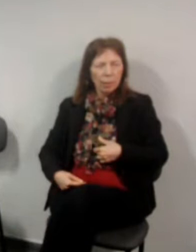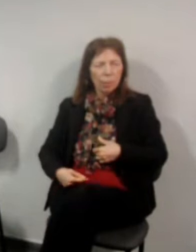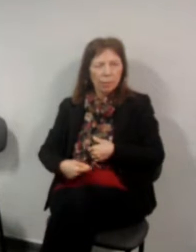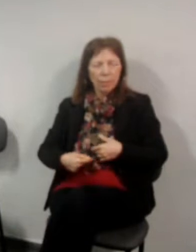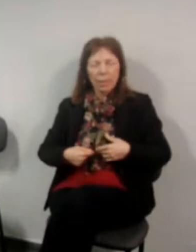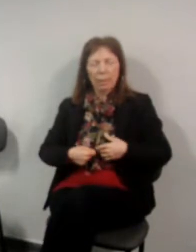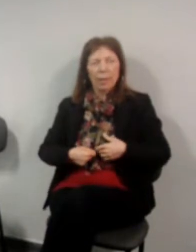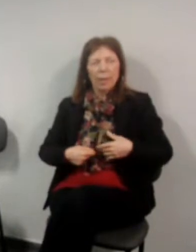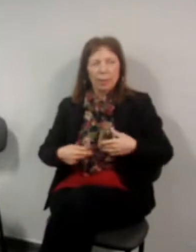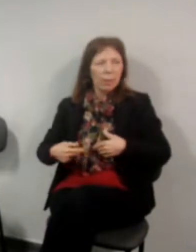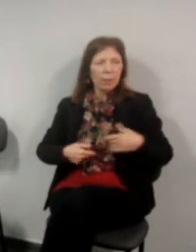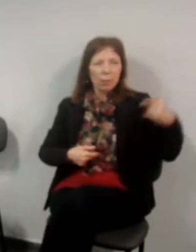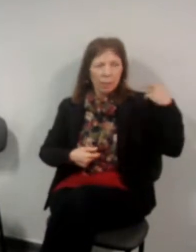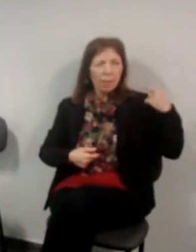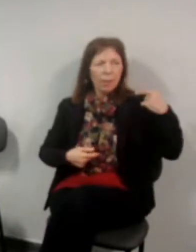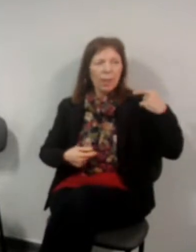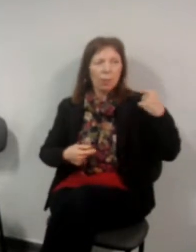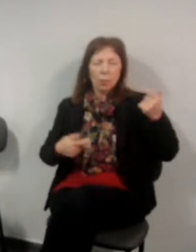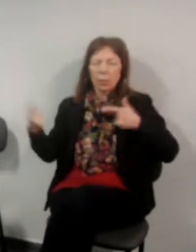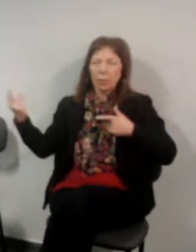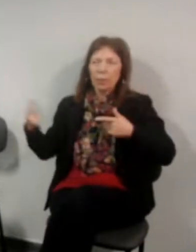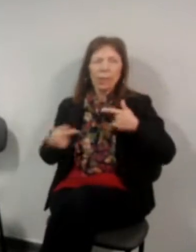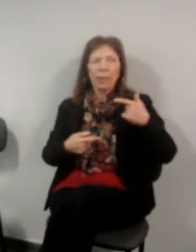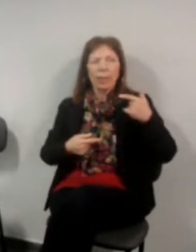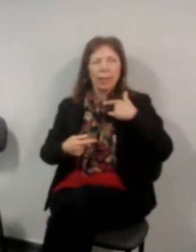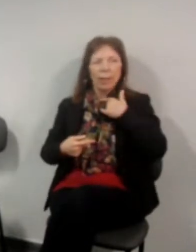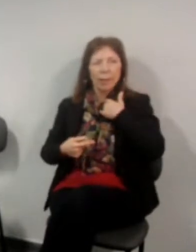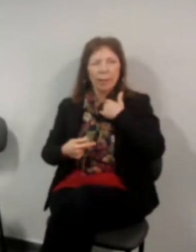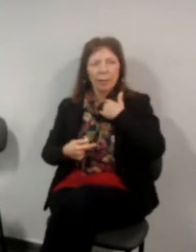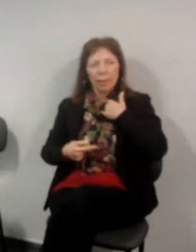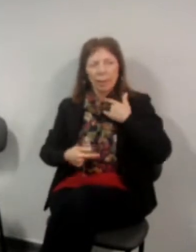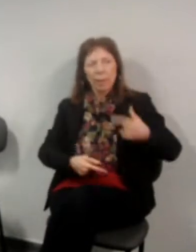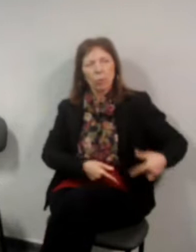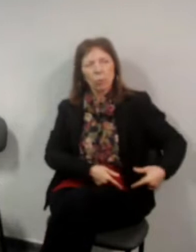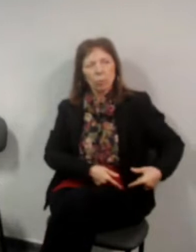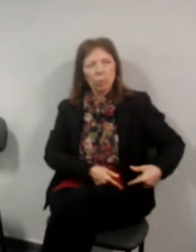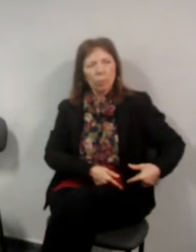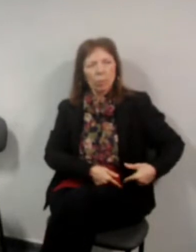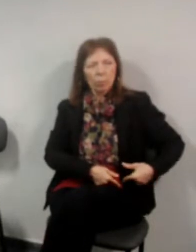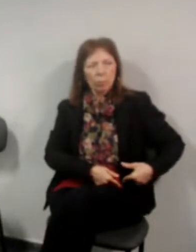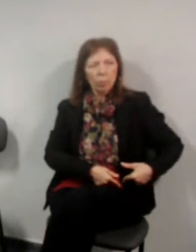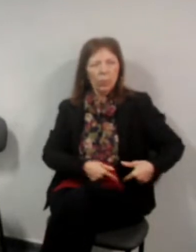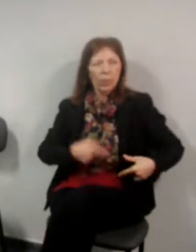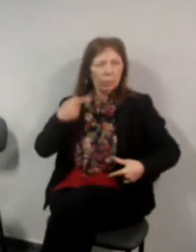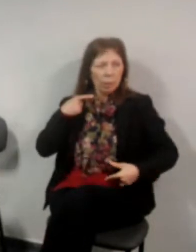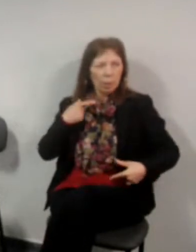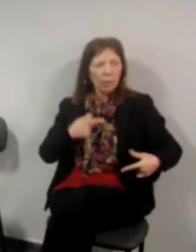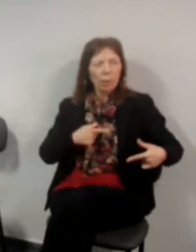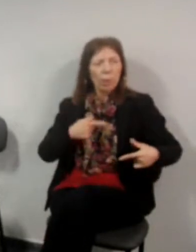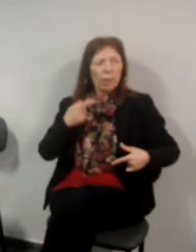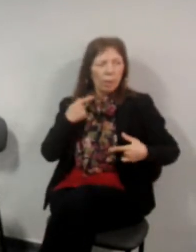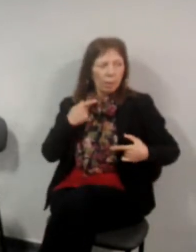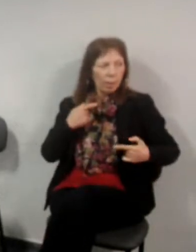na sequência, mas às vezes não tem nada a ver, né? Como a gente está falando aqui. Laringe com fígado e tal,